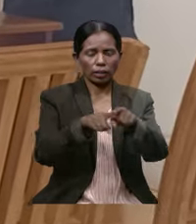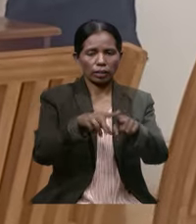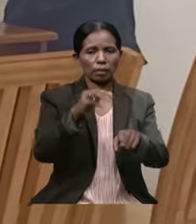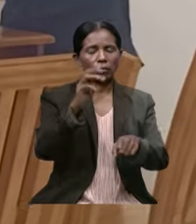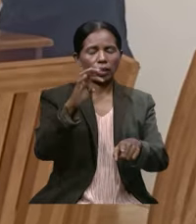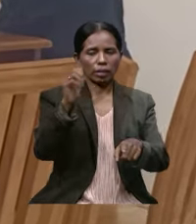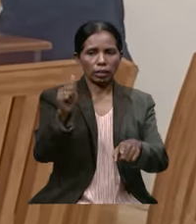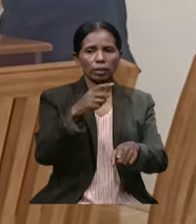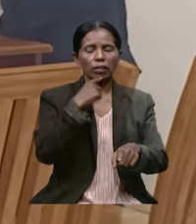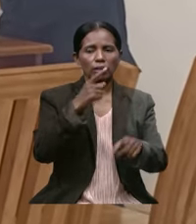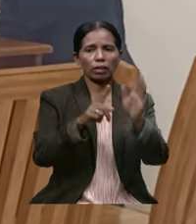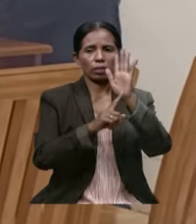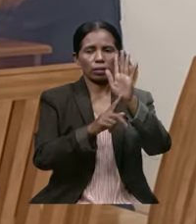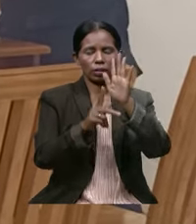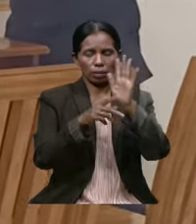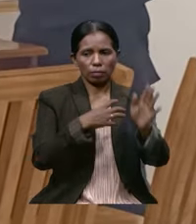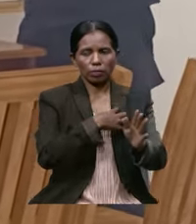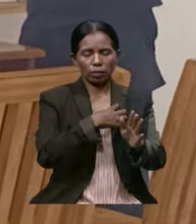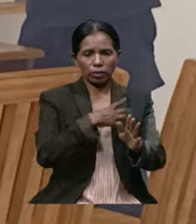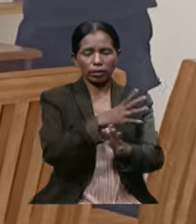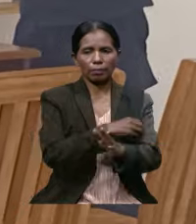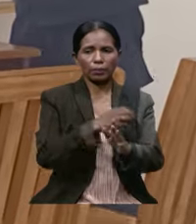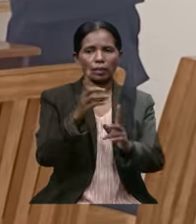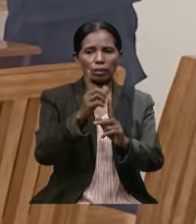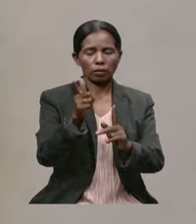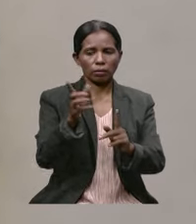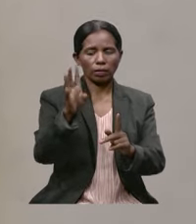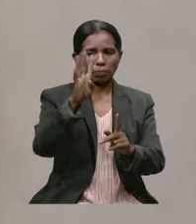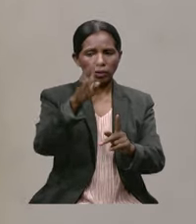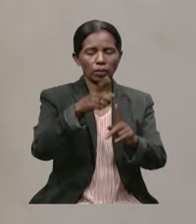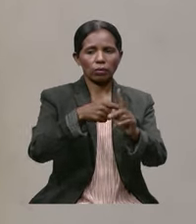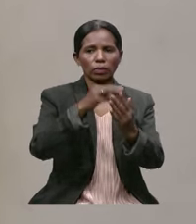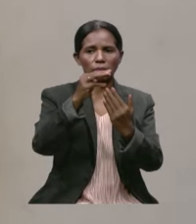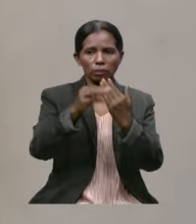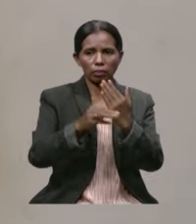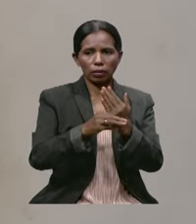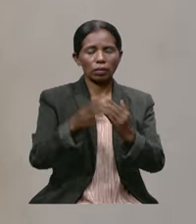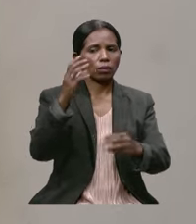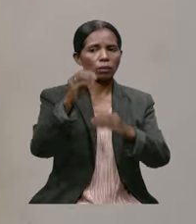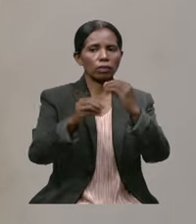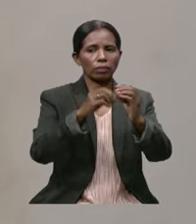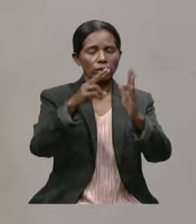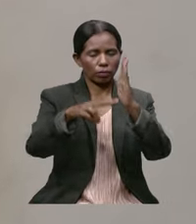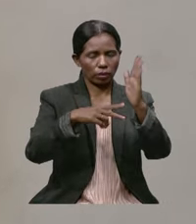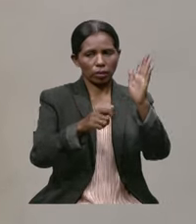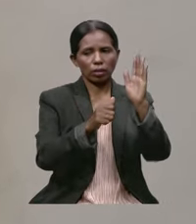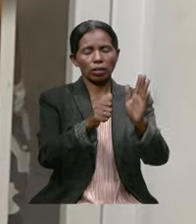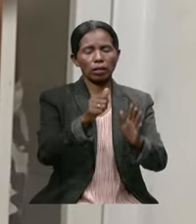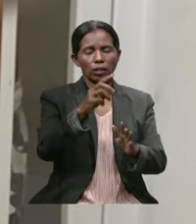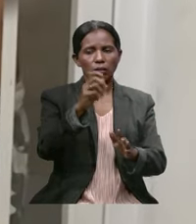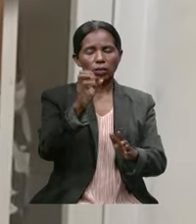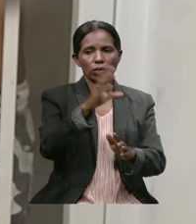eni, atau keisha ba polisi eskuadra Dongalesu, ia lorong ronda singhat fulan marsu kotuk, quando ba vídeo nebe autor ho